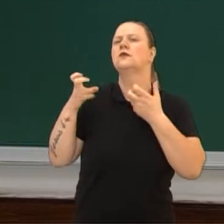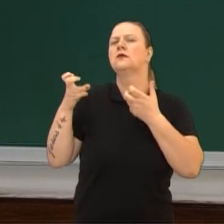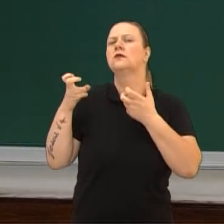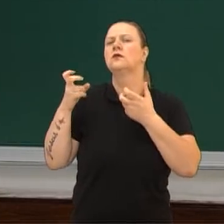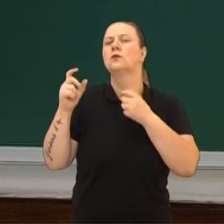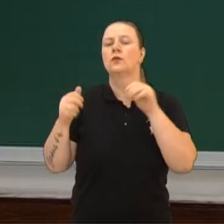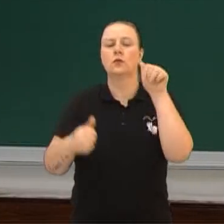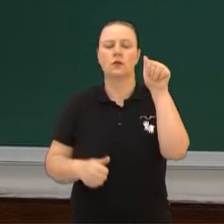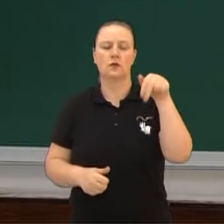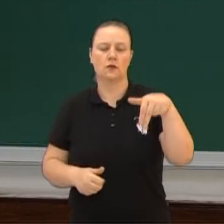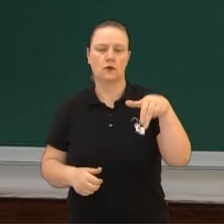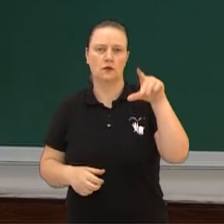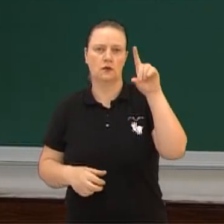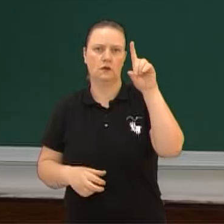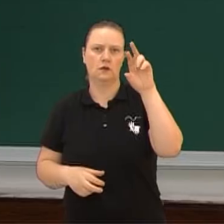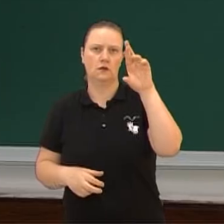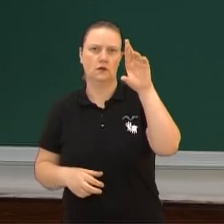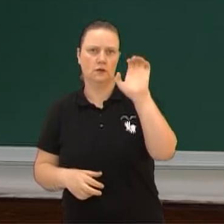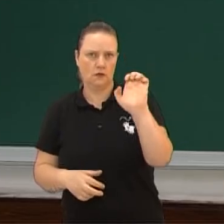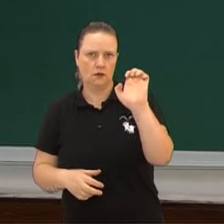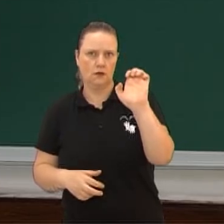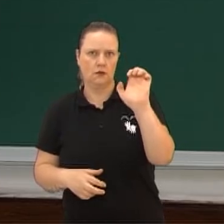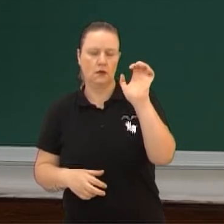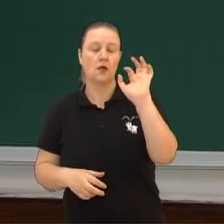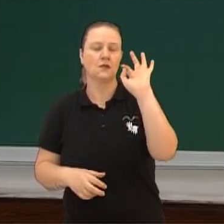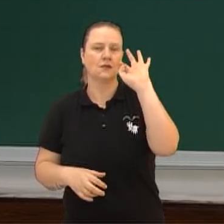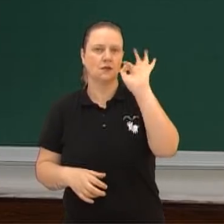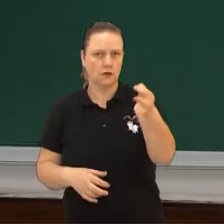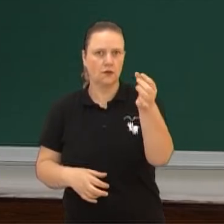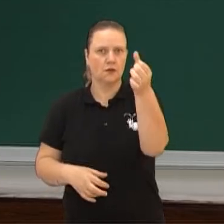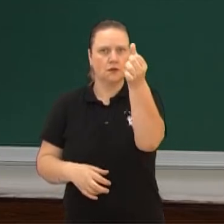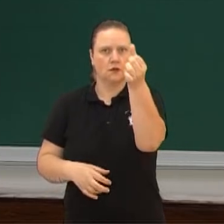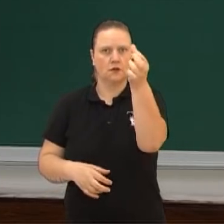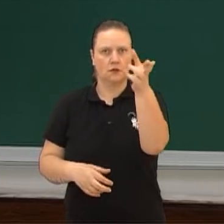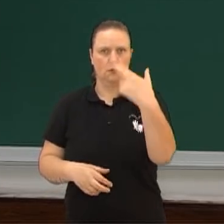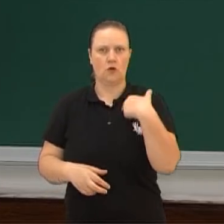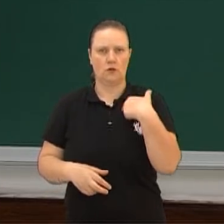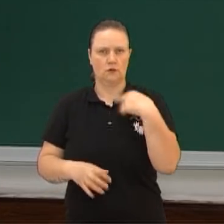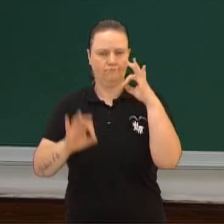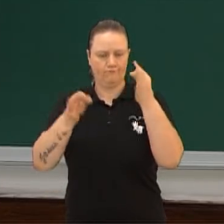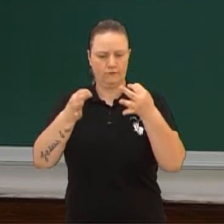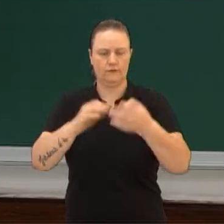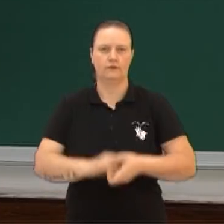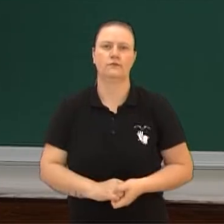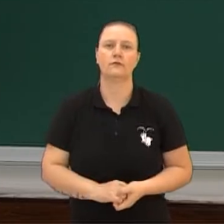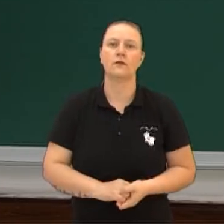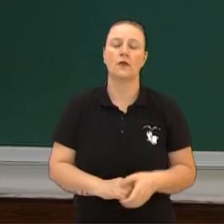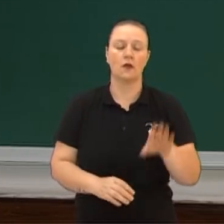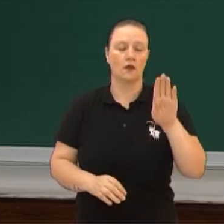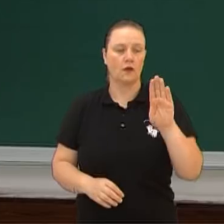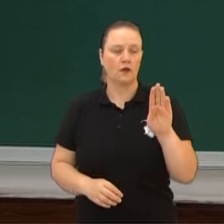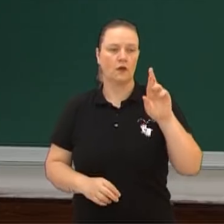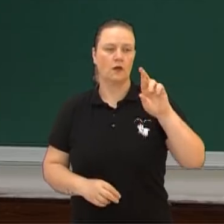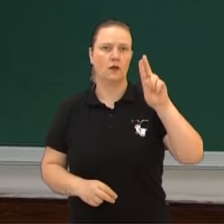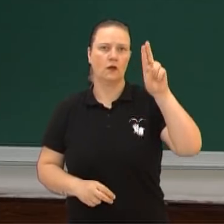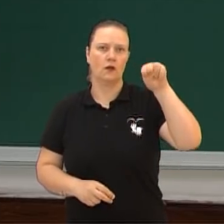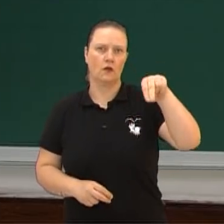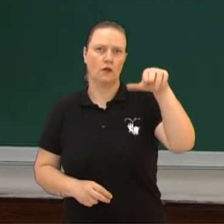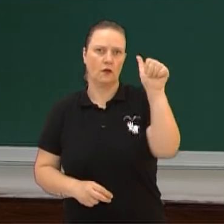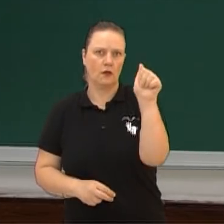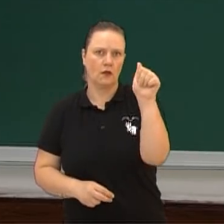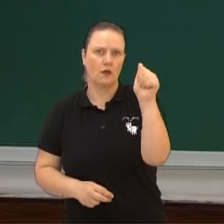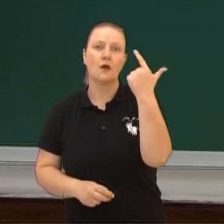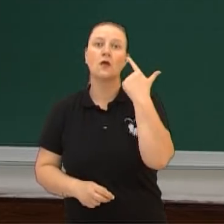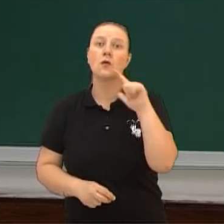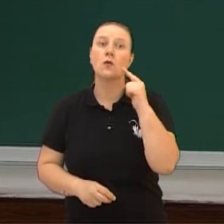que o André acertou 6 questões, não é isso? E a Bruna? A Bruna acertou 3